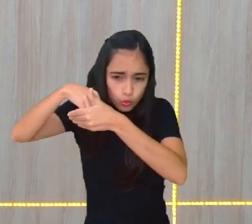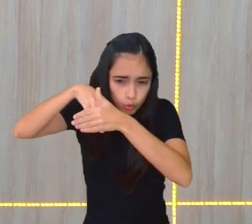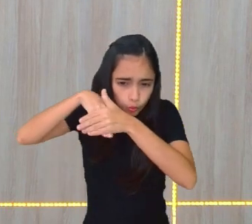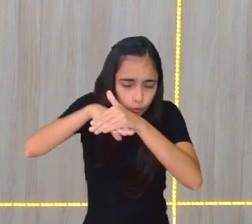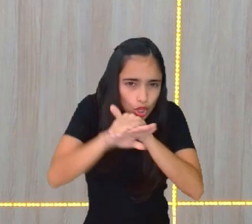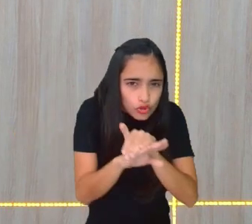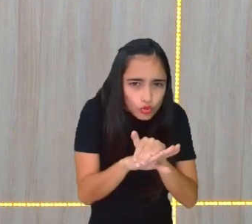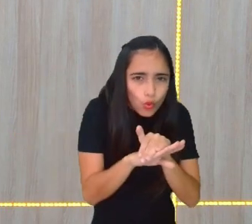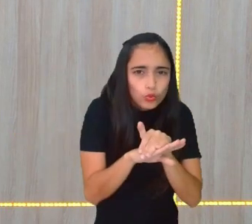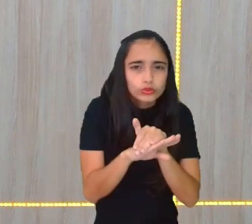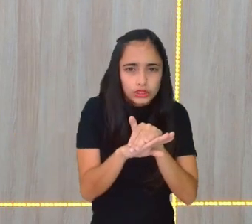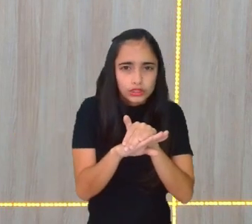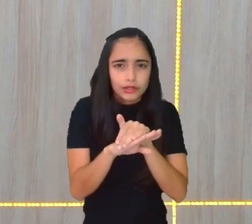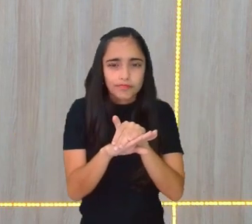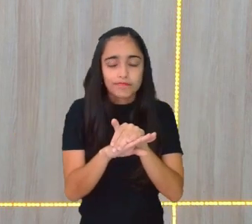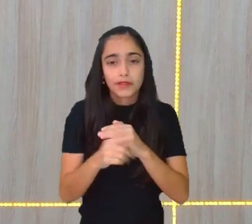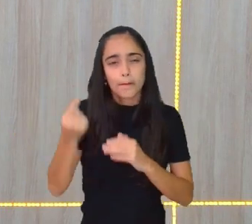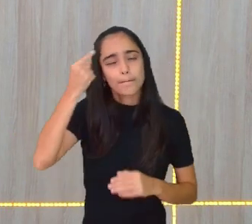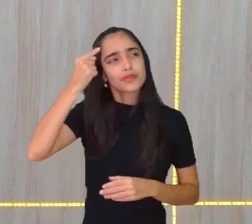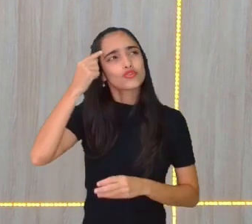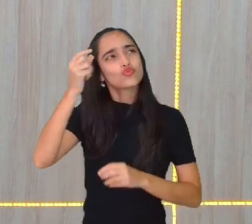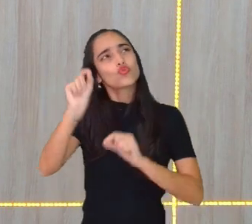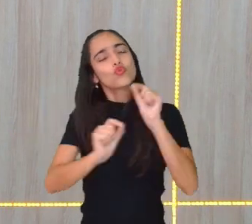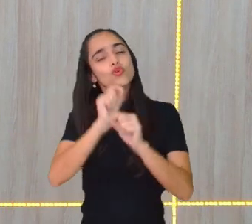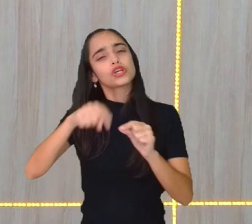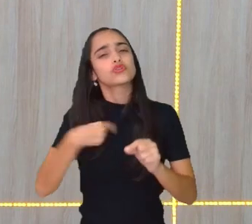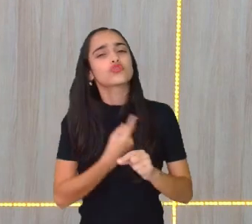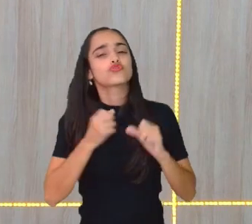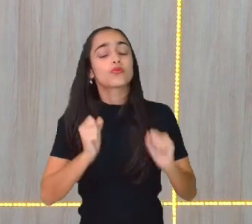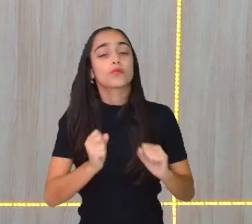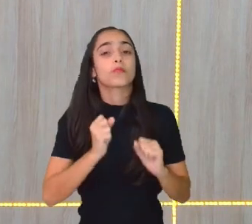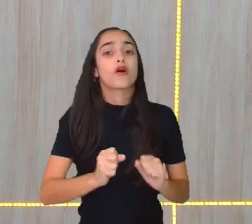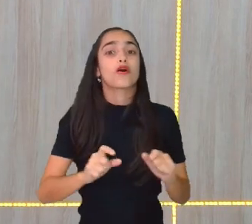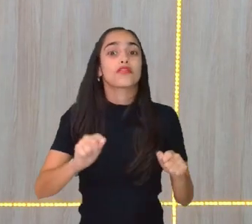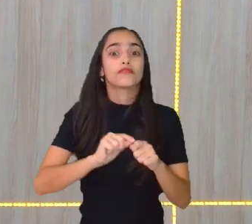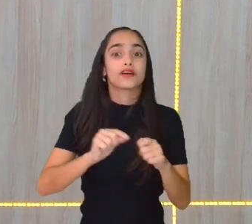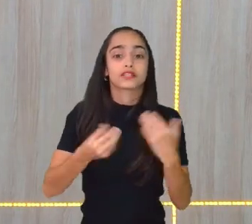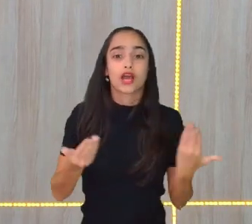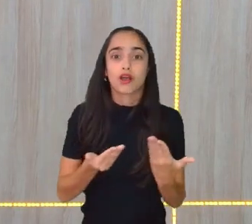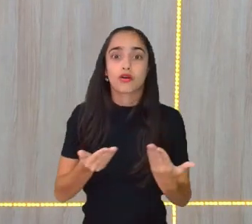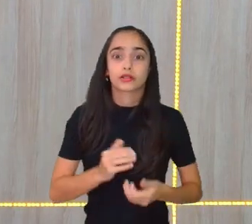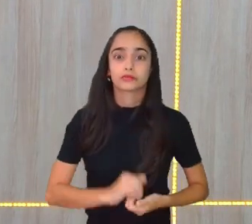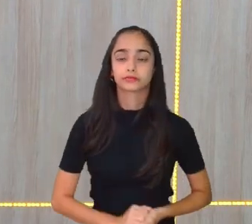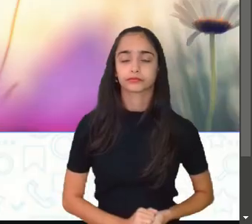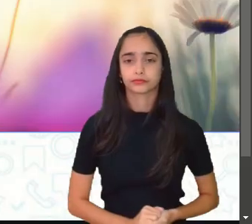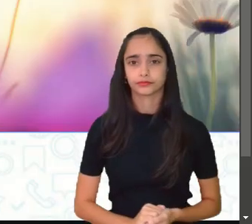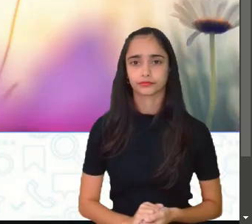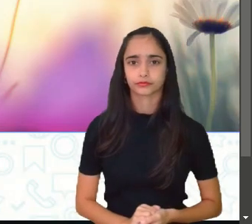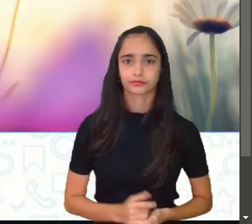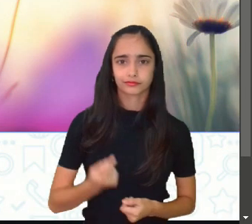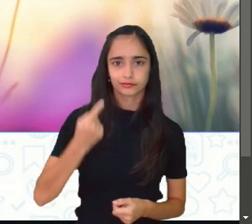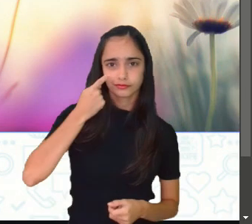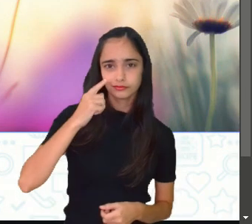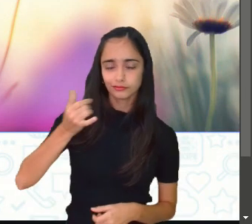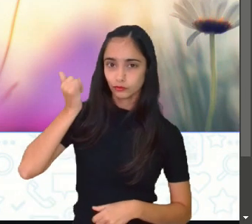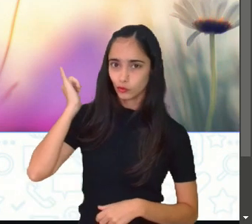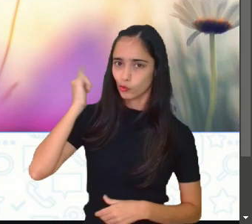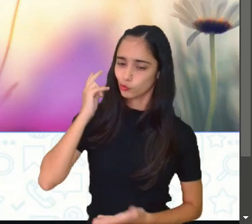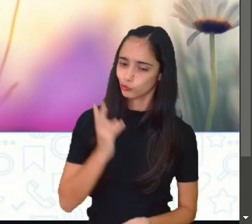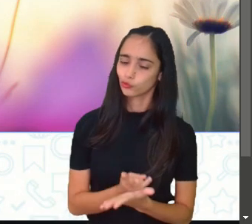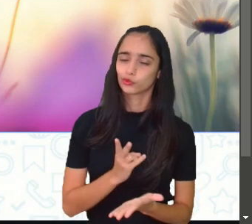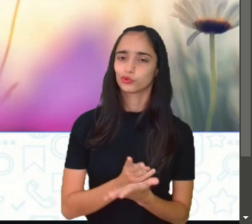fazer para conseguir escapar dessa princesa. E aí elas se escondiam. E o curta continua, o conto